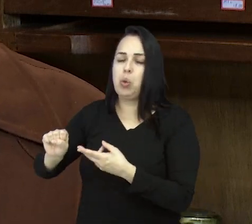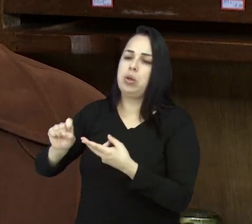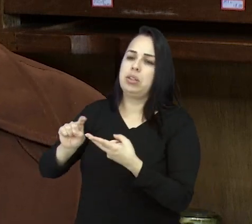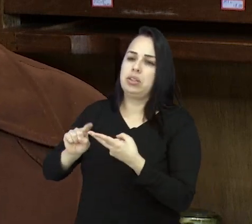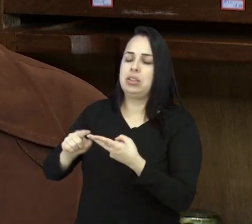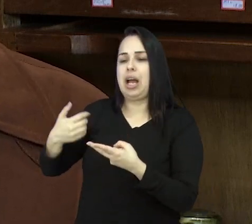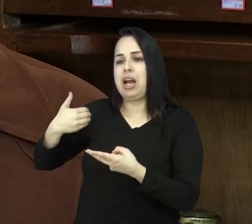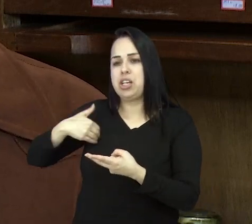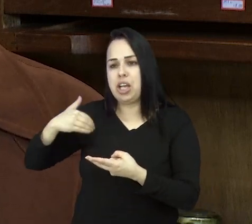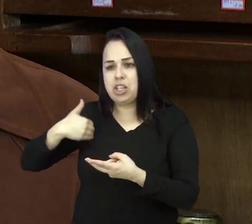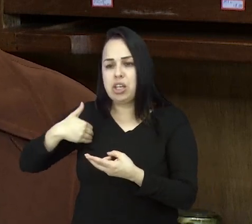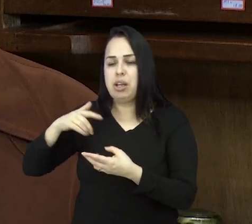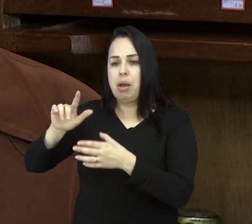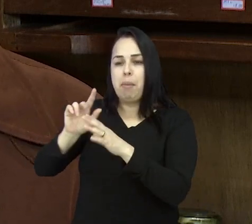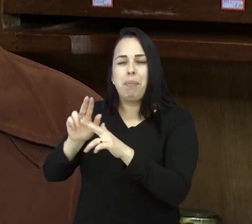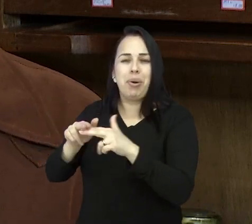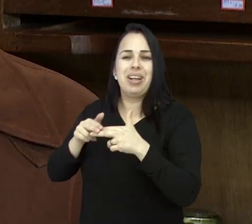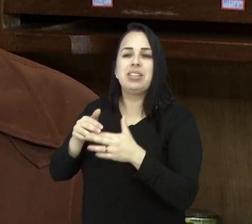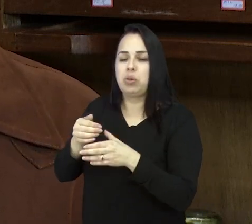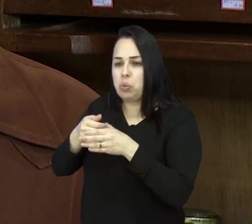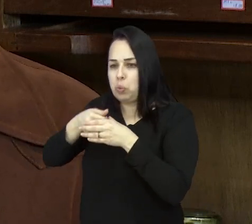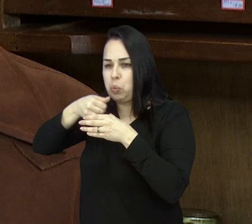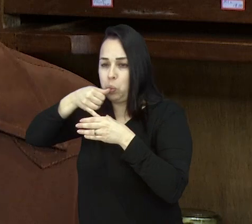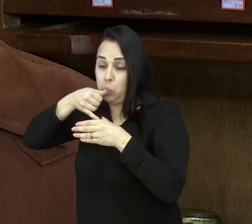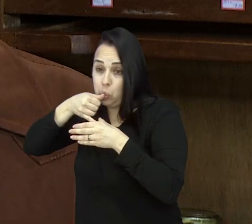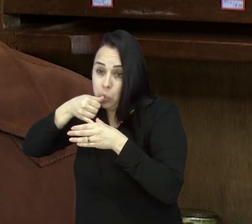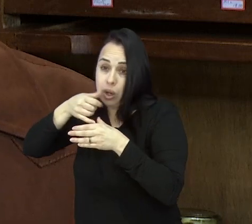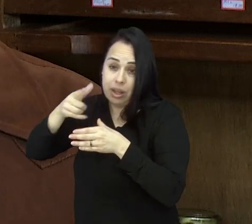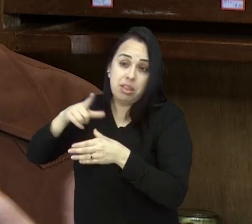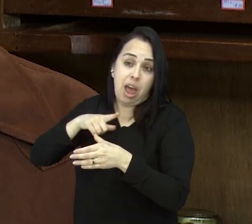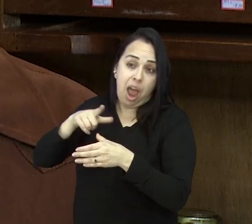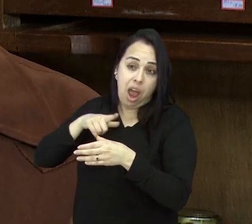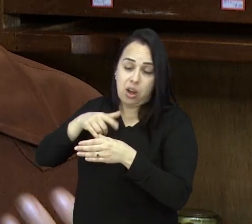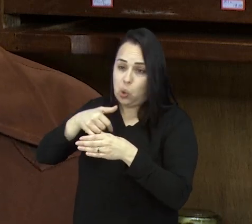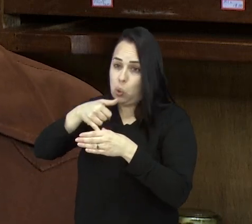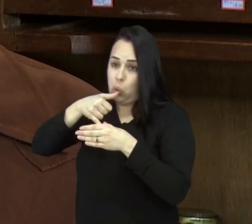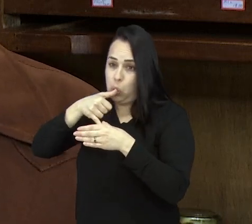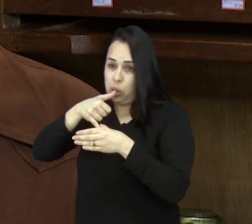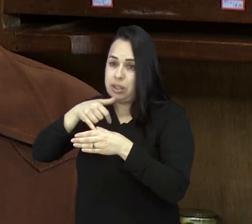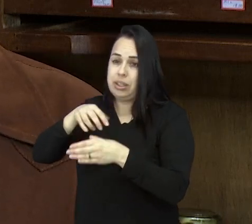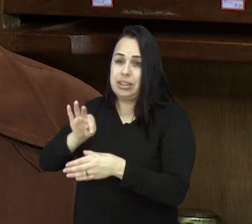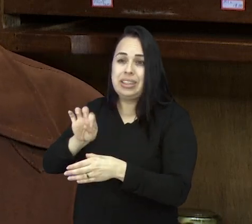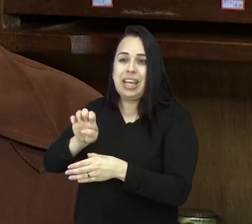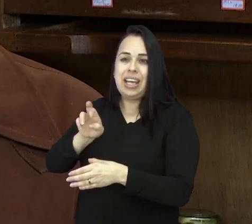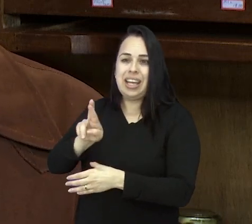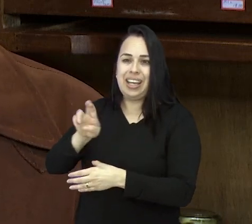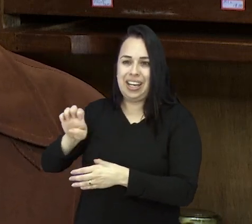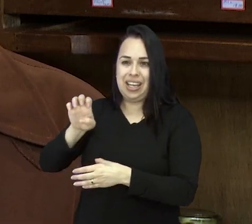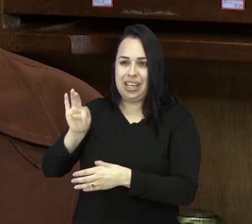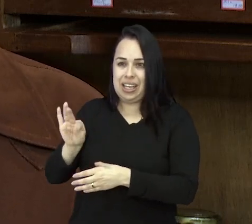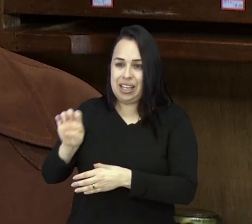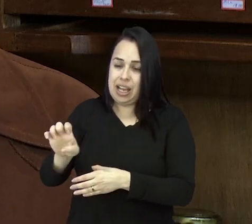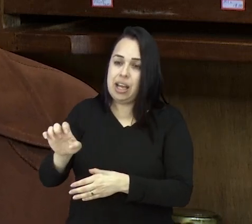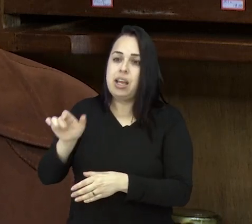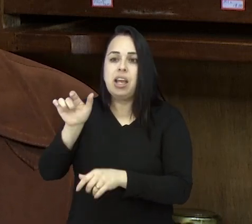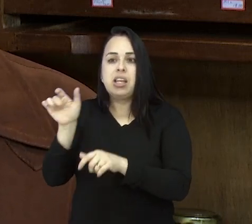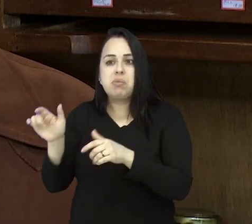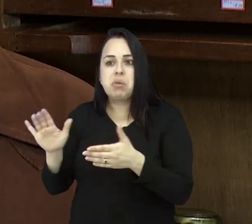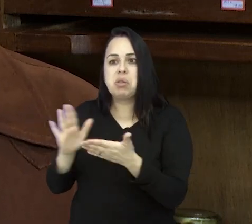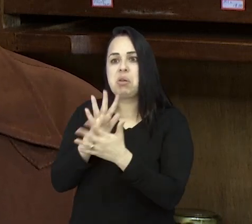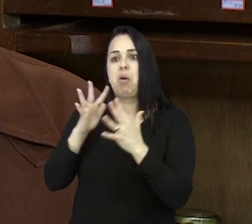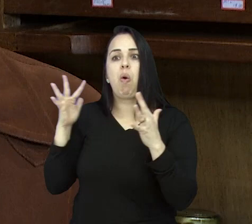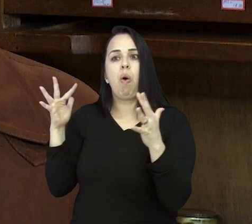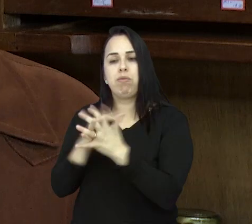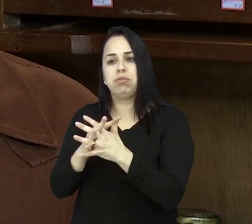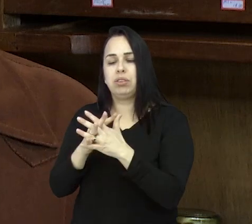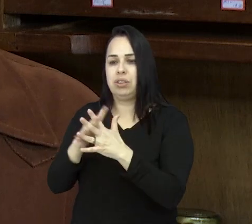né? Da Argentina, por isso que eles tomam tanto mate também, o tererê, a gente tem esse consumo também. E aí as pessoas confundem muito